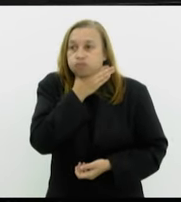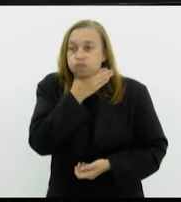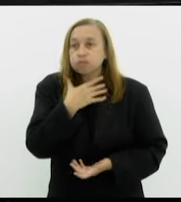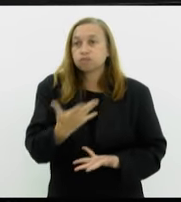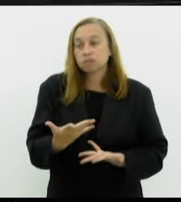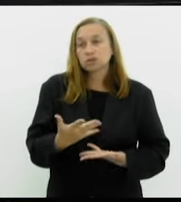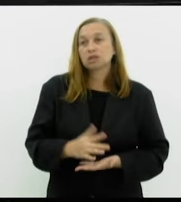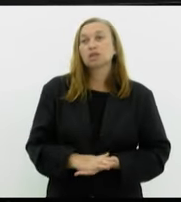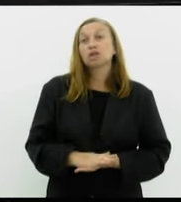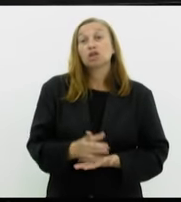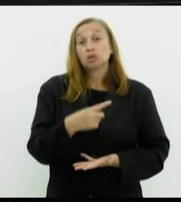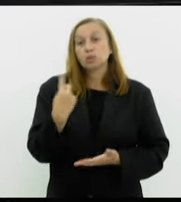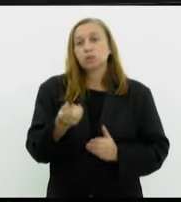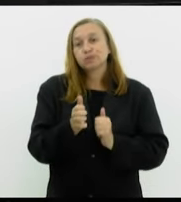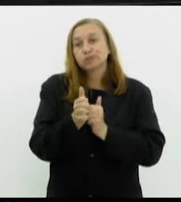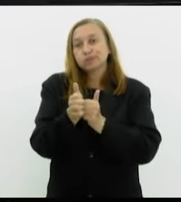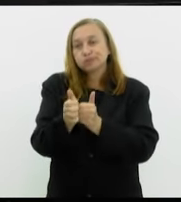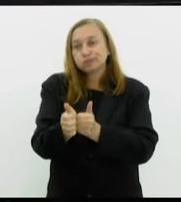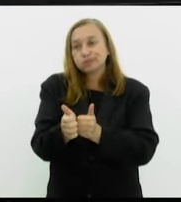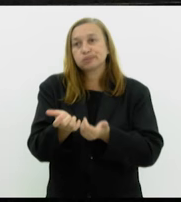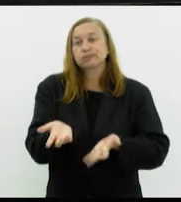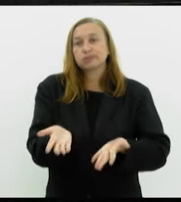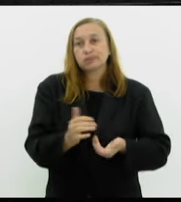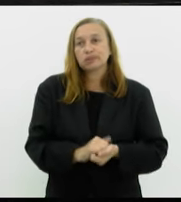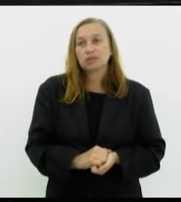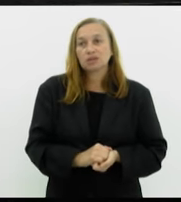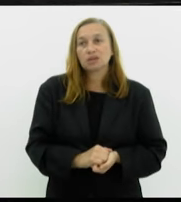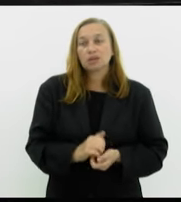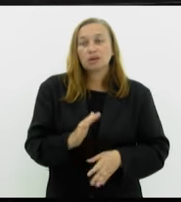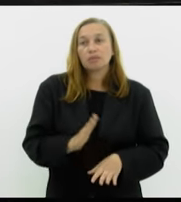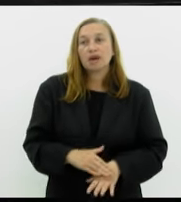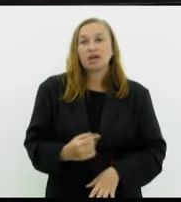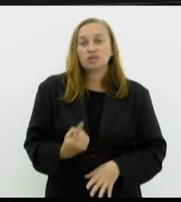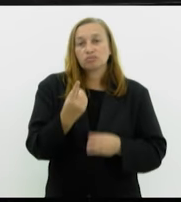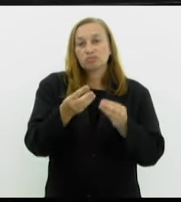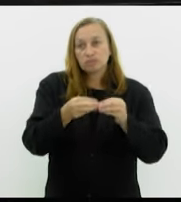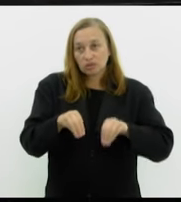E nós estamos caminhando para mais uma.